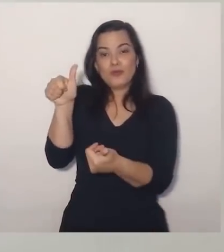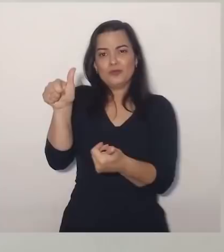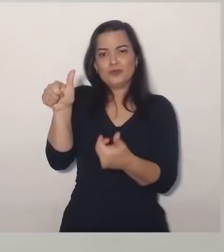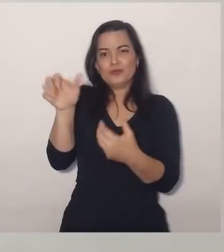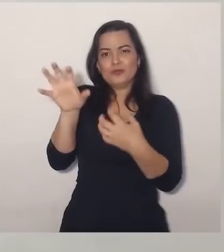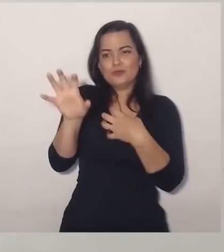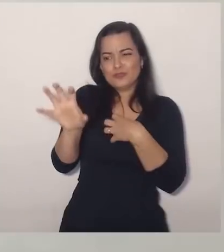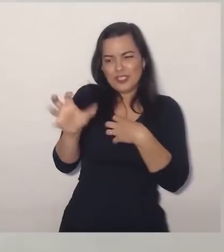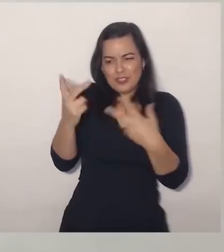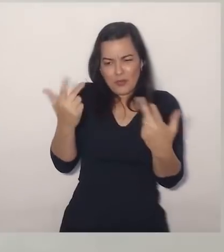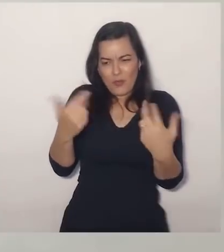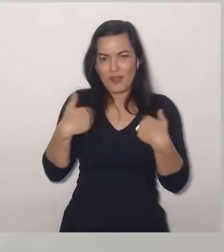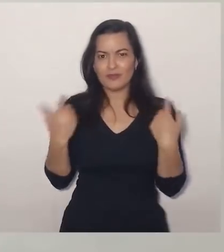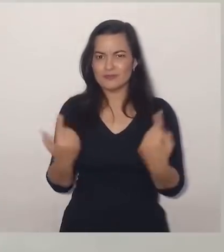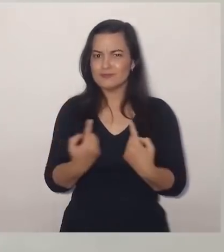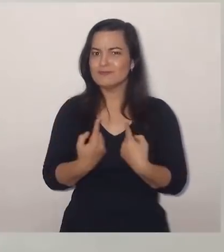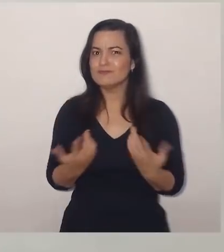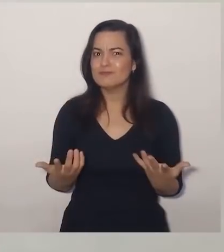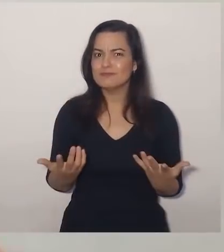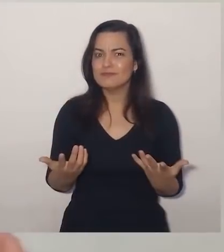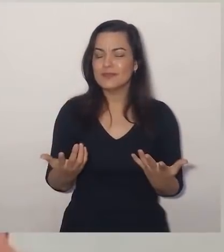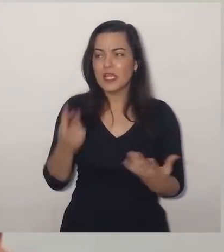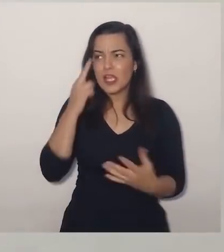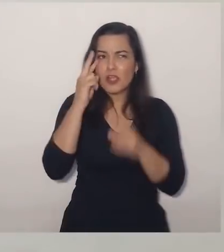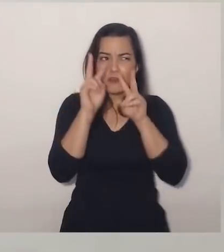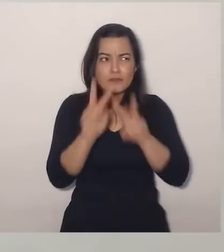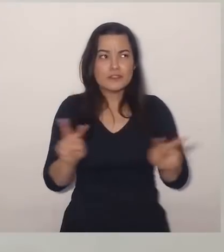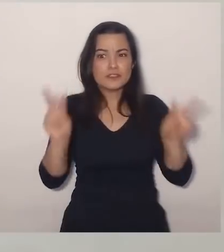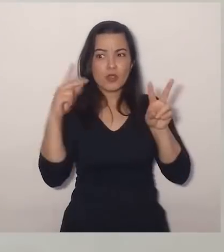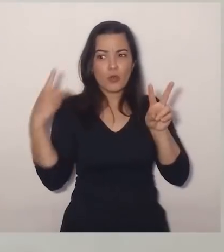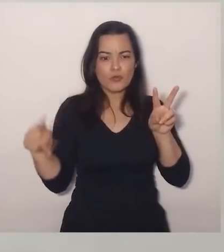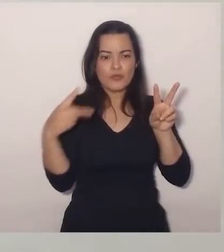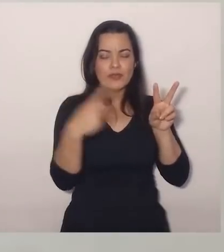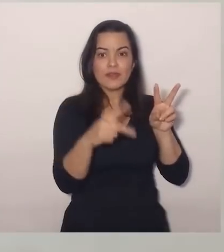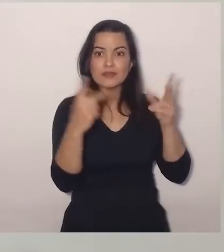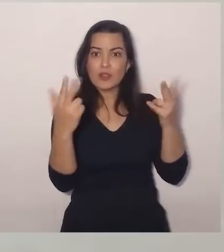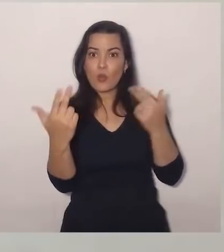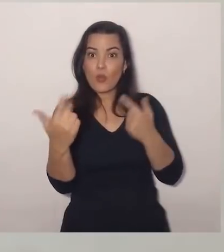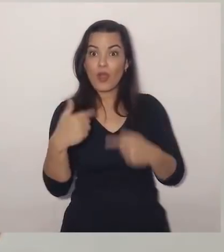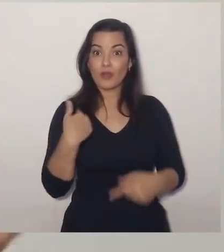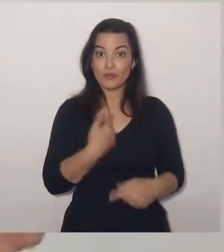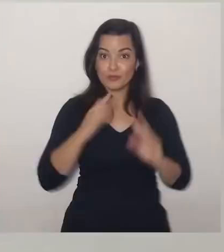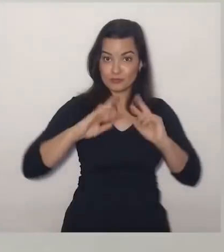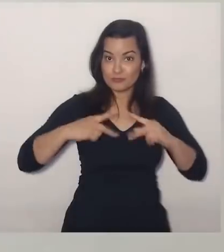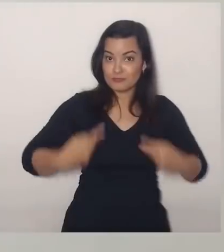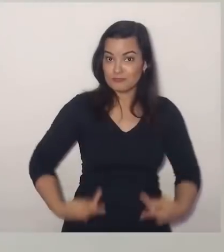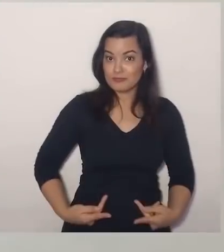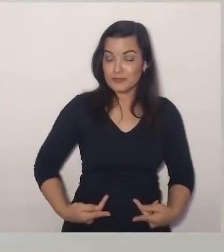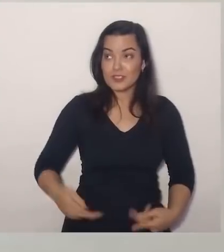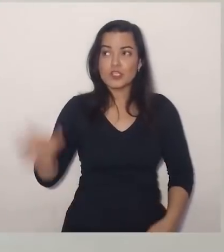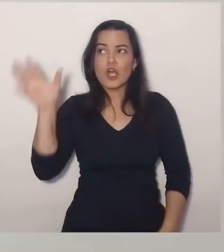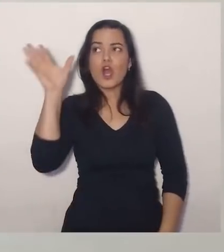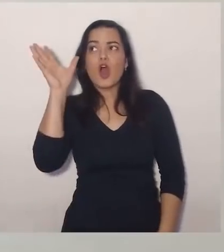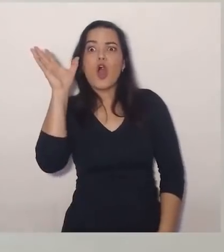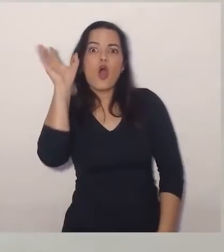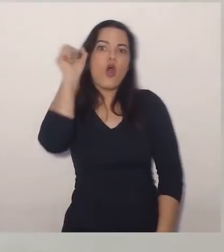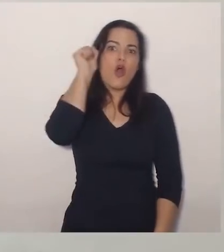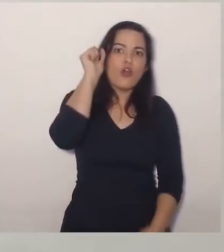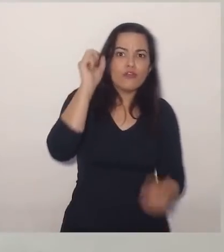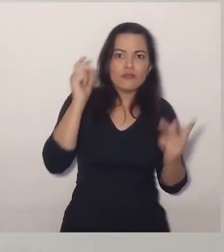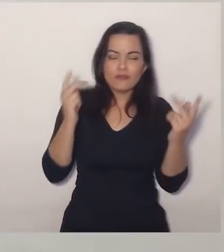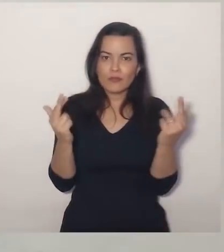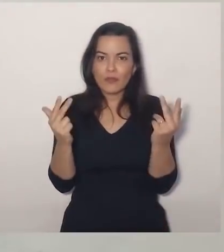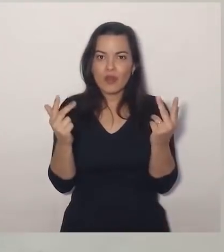espécie percebe? Todos têm visão como a nossa? Todos ouvem como a nossa